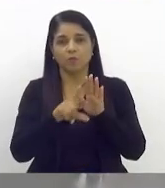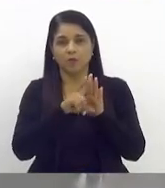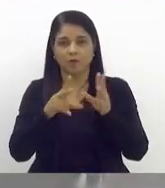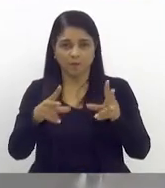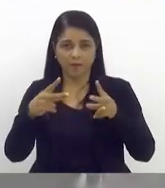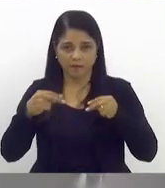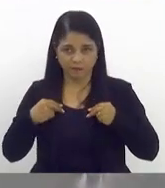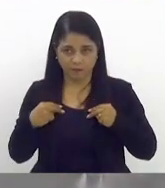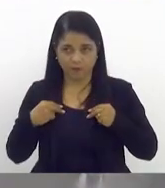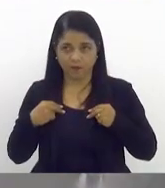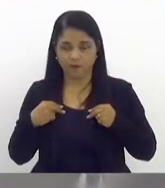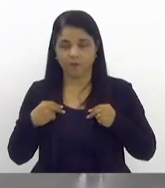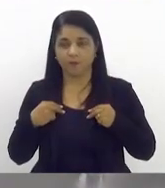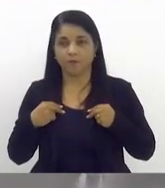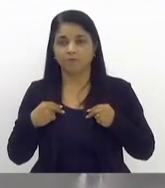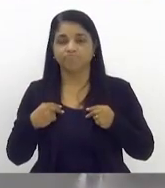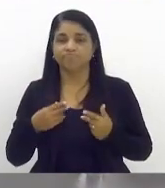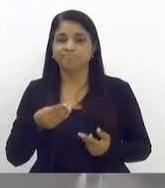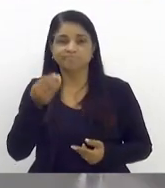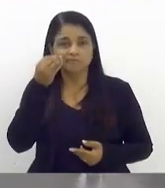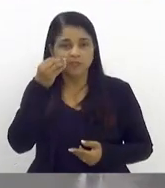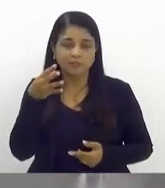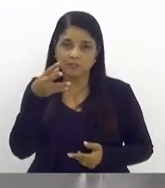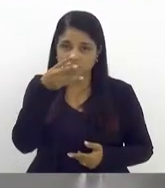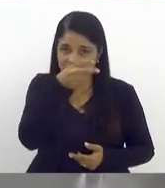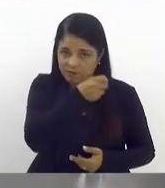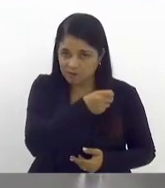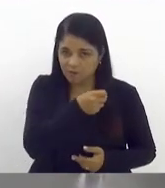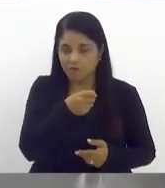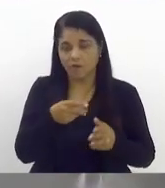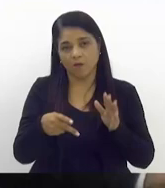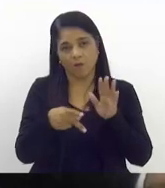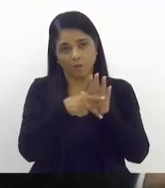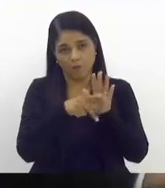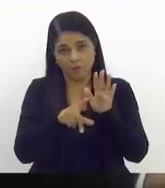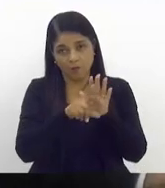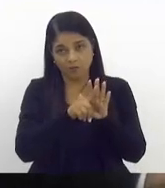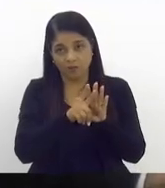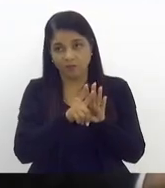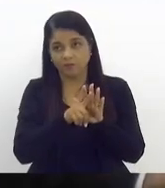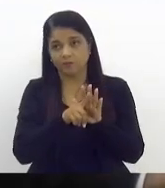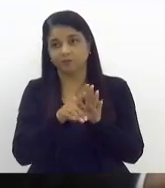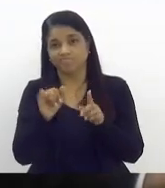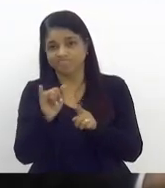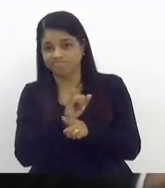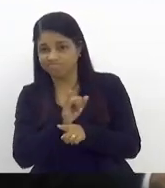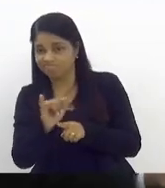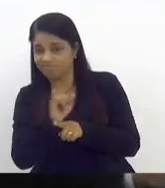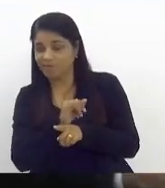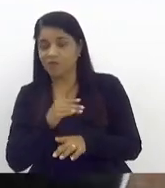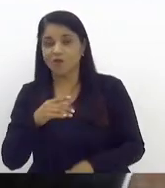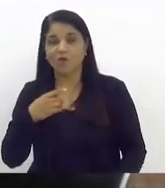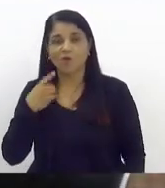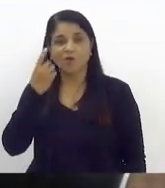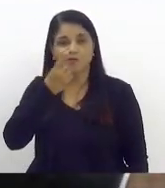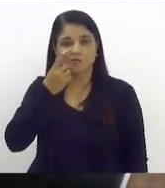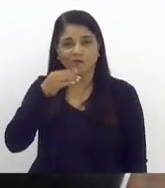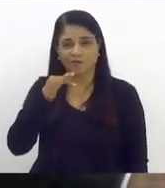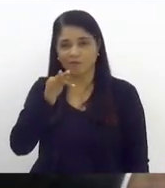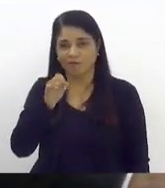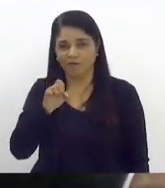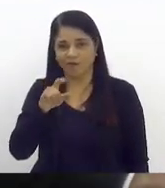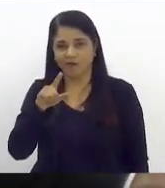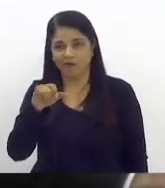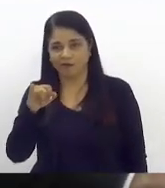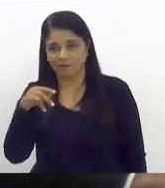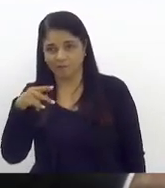com ele... A gente tenta salvar de alguma forma. É, a gente tenta salvar de alguma forma. Mas o deputado Filipinho tentou fazer milagre. Ele tentou mexer, mas não...